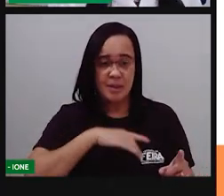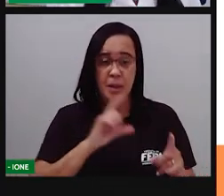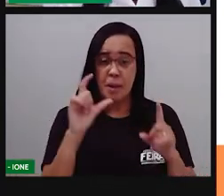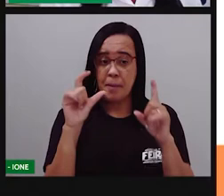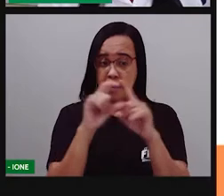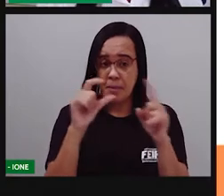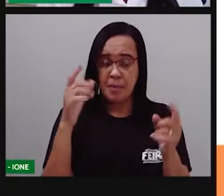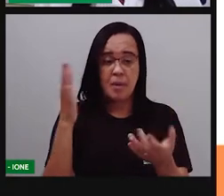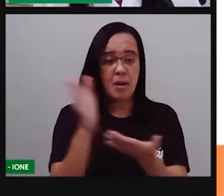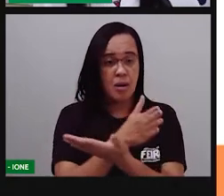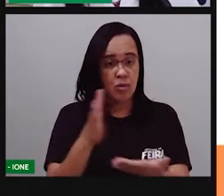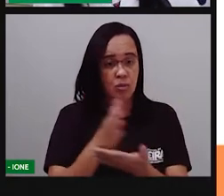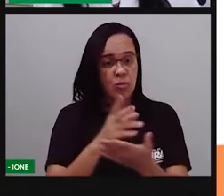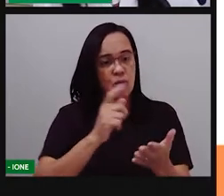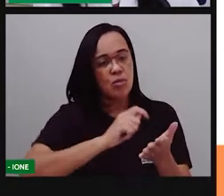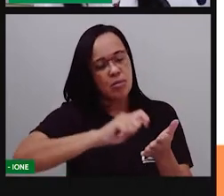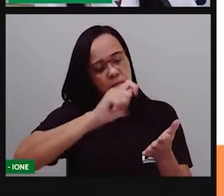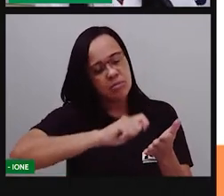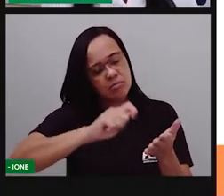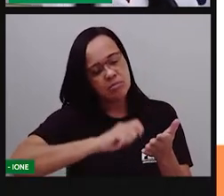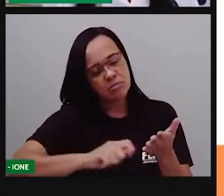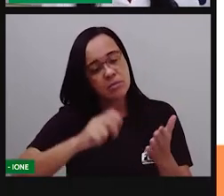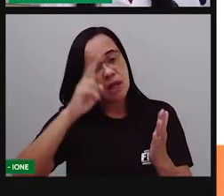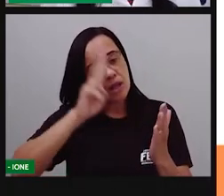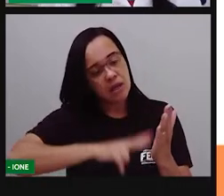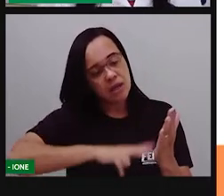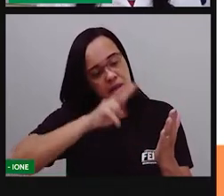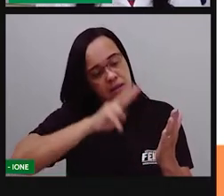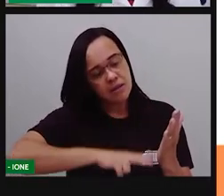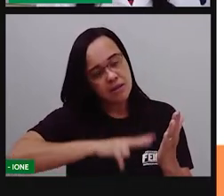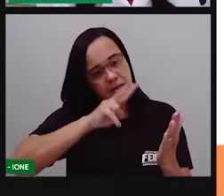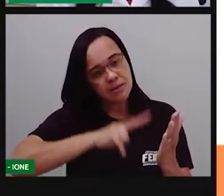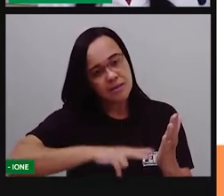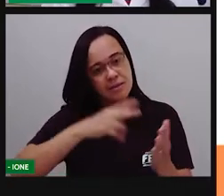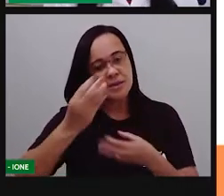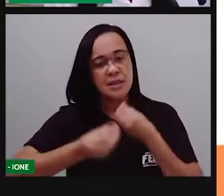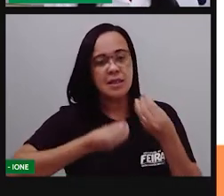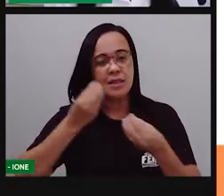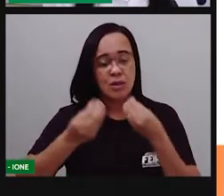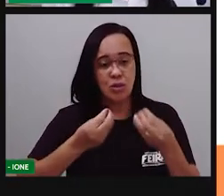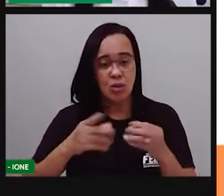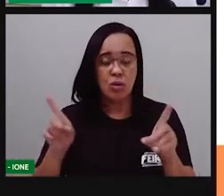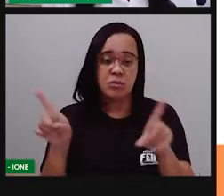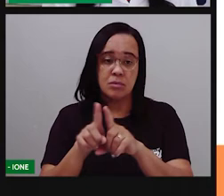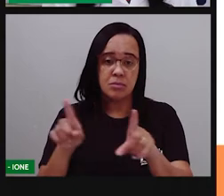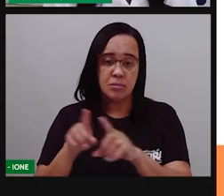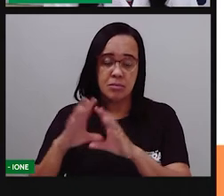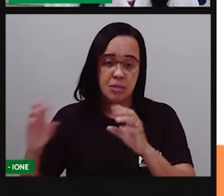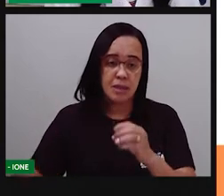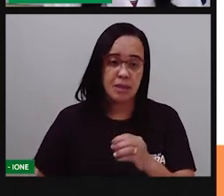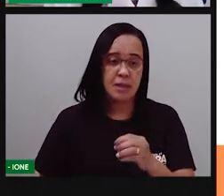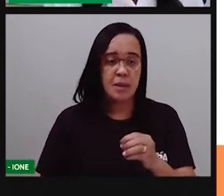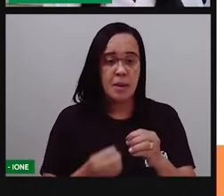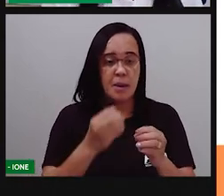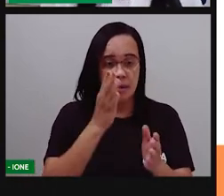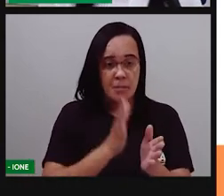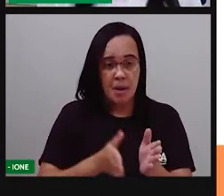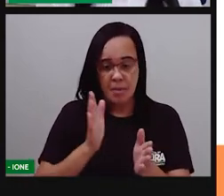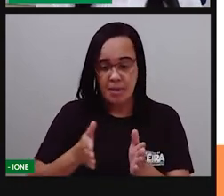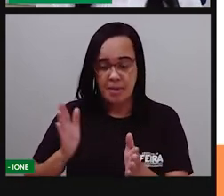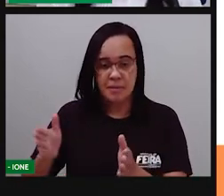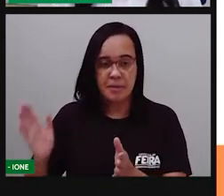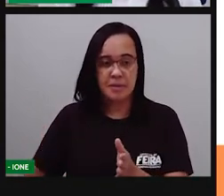palavras vai separar filha para formar outras palavras com sílabas que